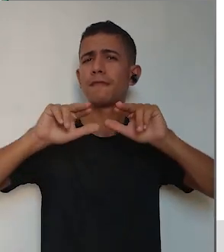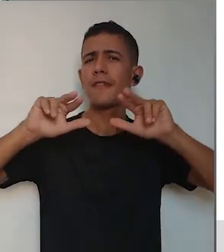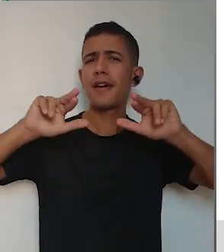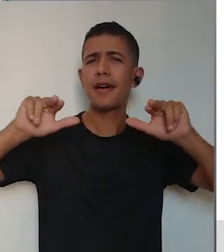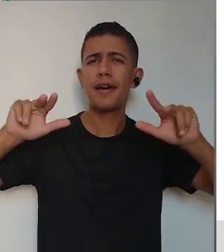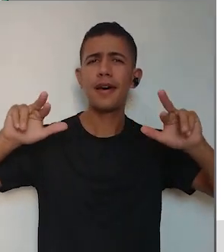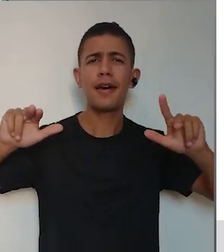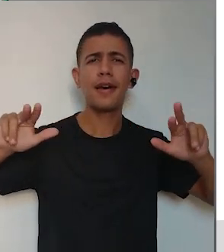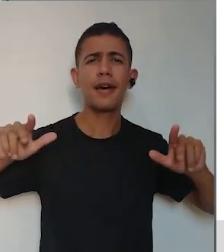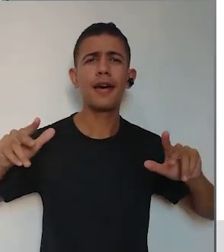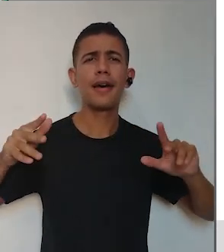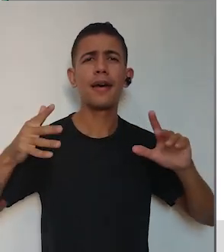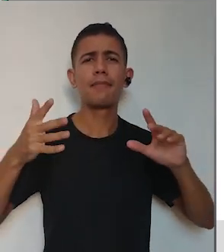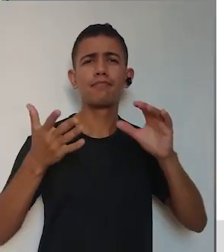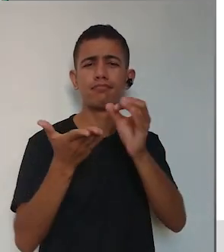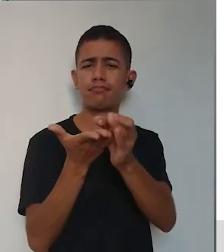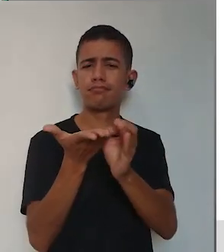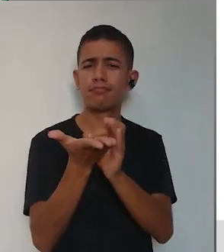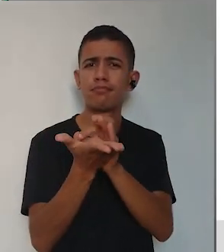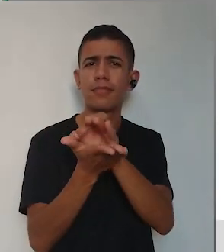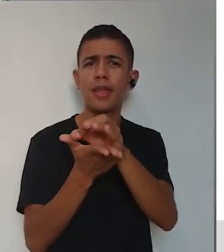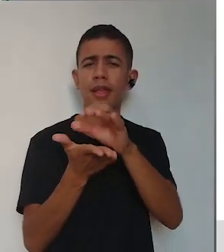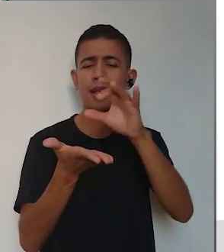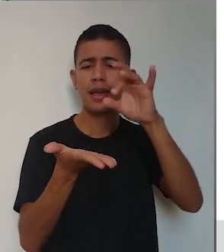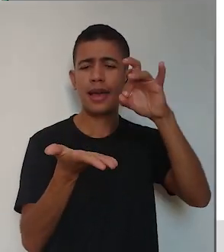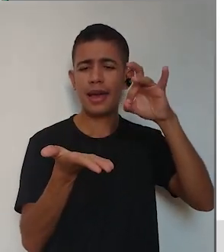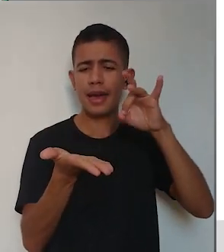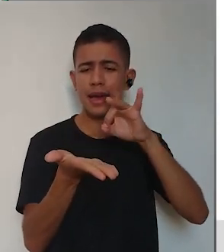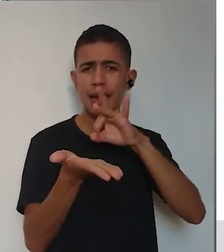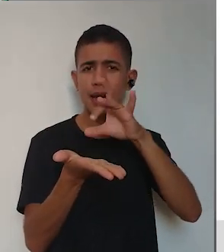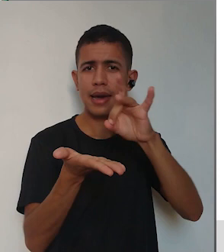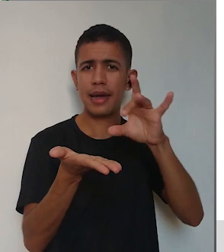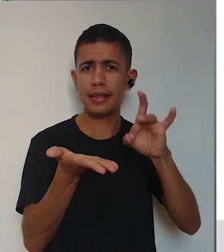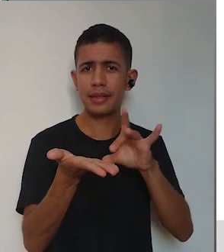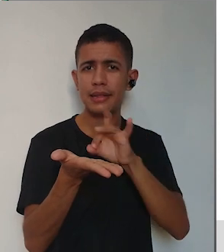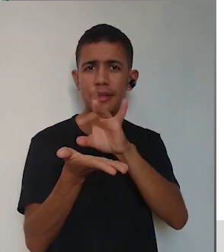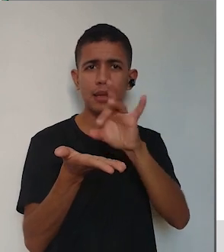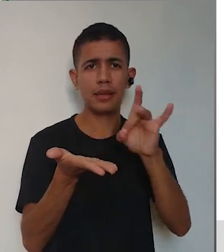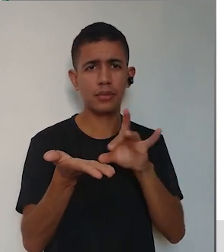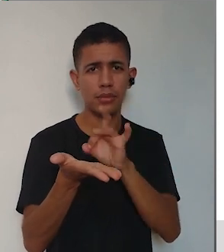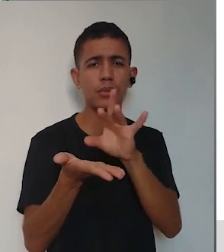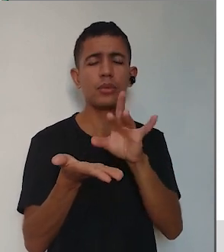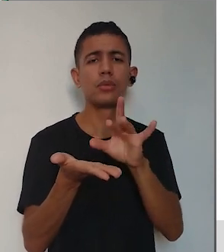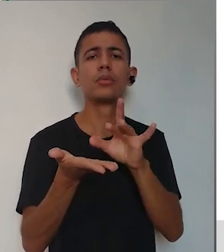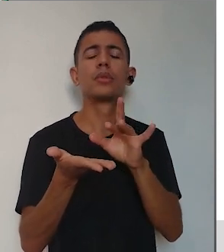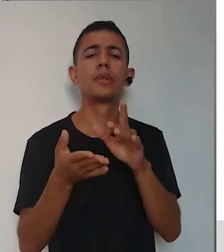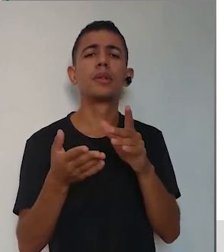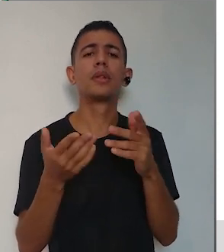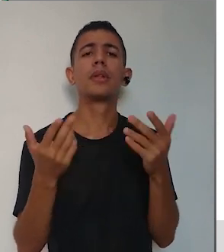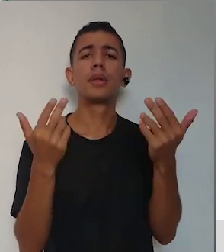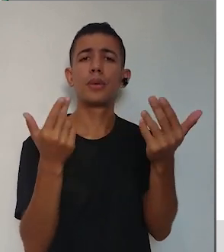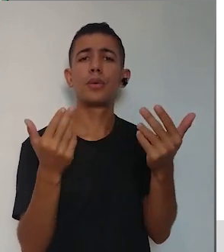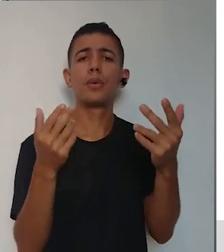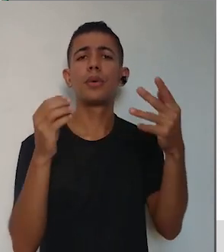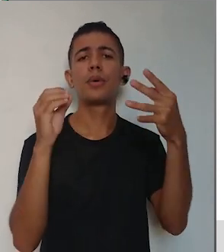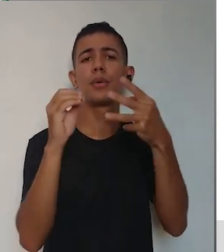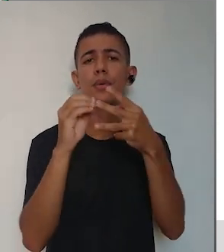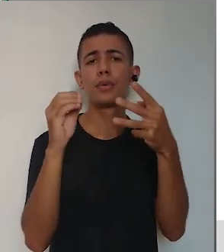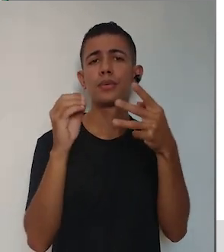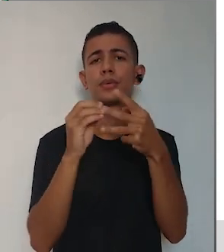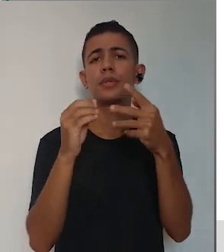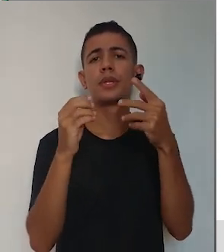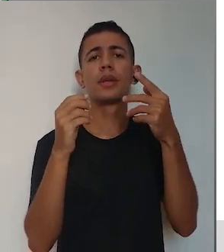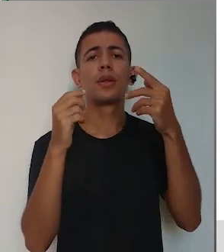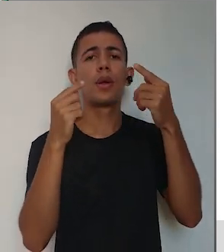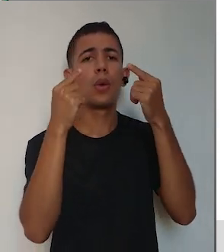A inervação pode ser múltipla, onde cada célula recebe uma inervação